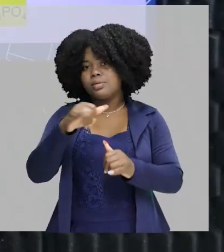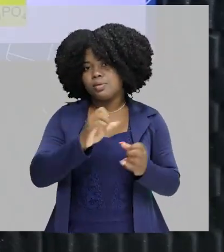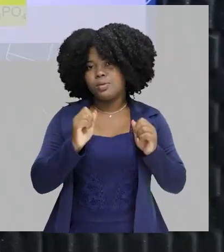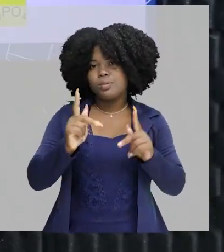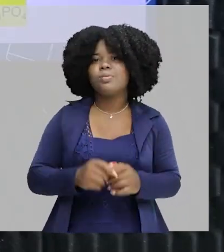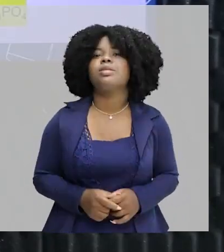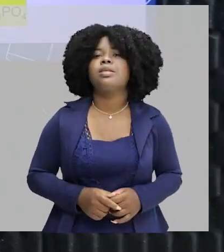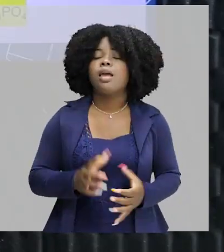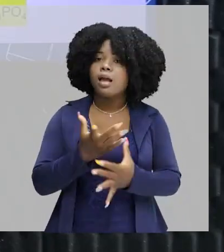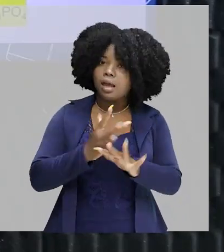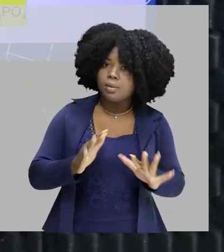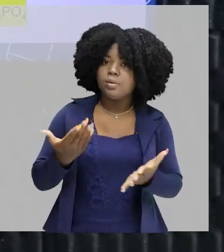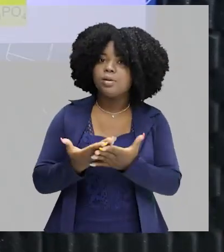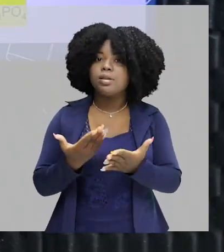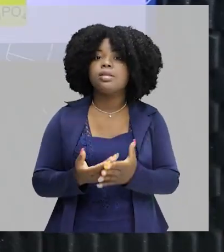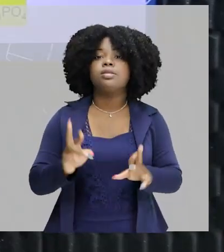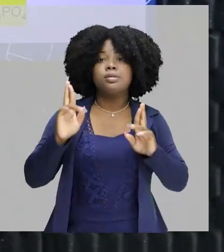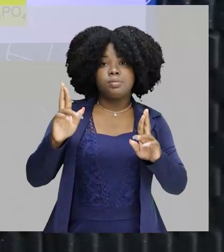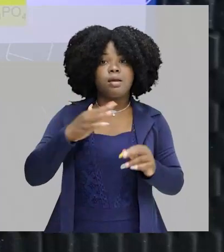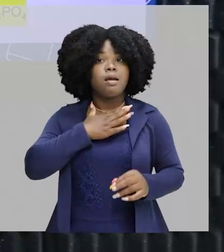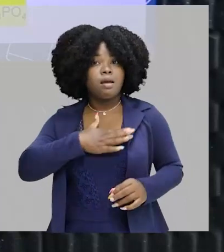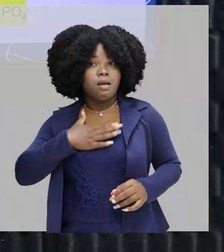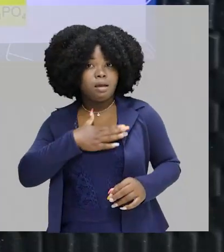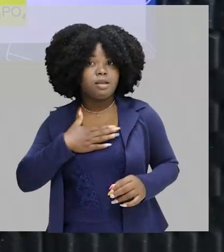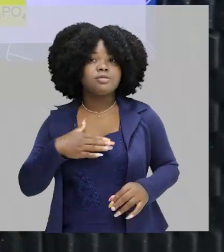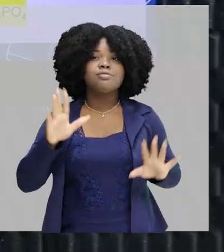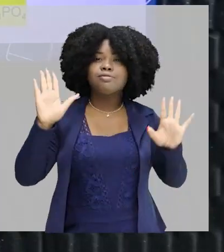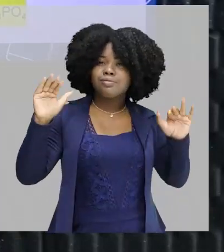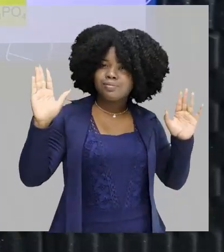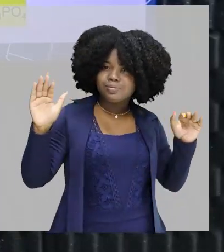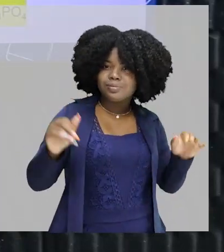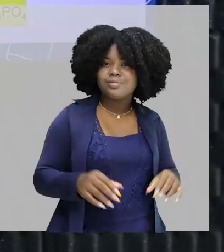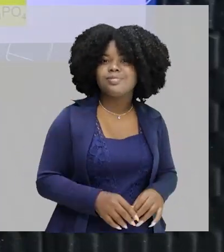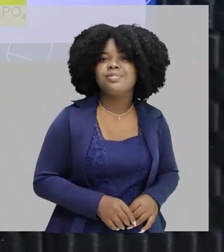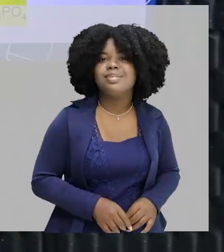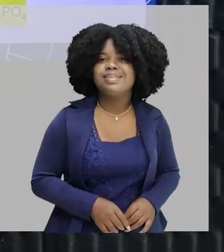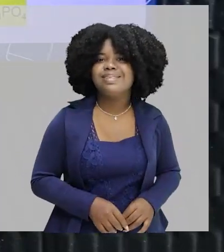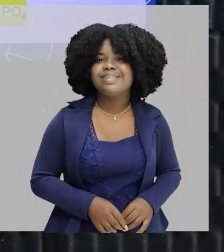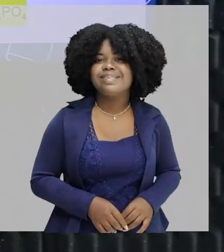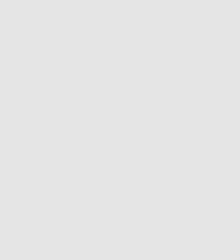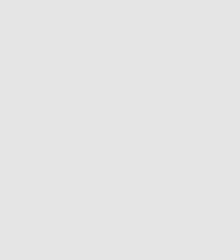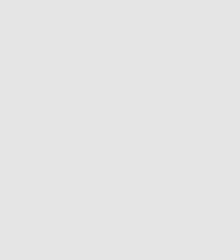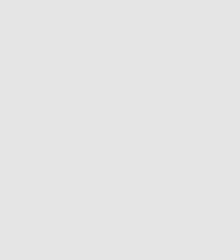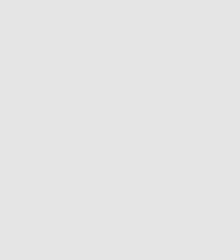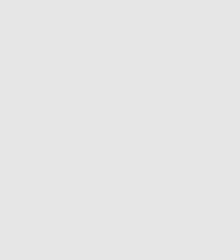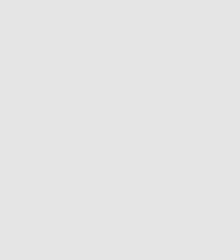ficando por aqui, turminha. Espero que vocês tenham gostado. Até a próxima. Valeu!